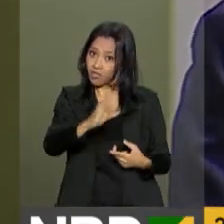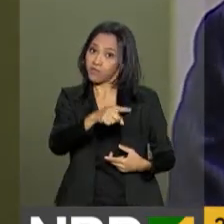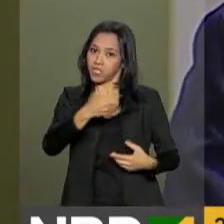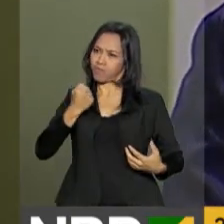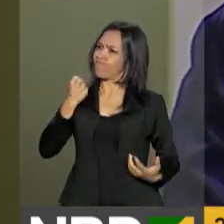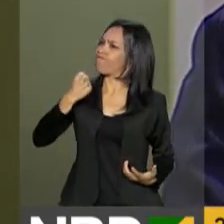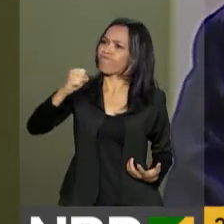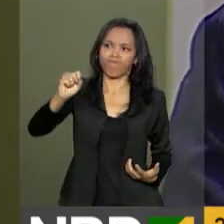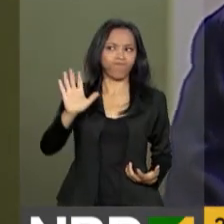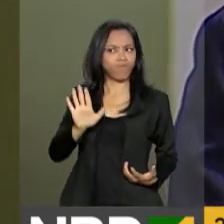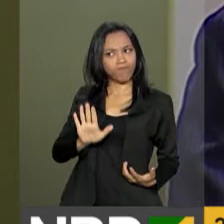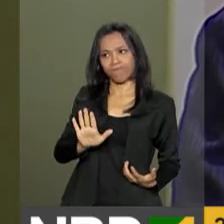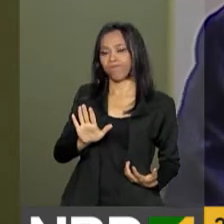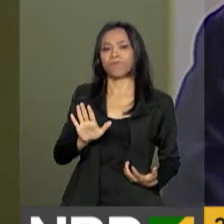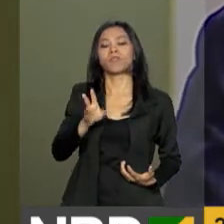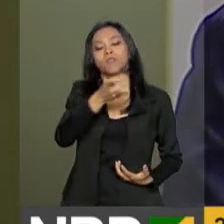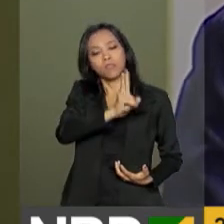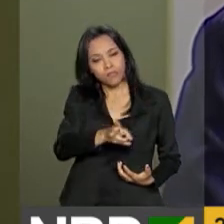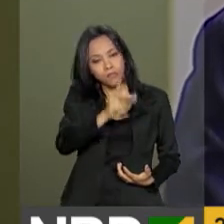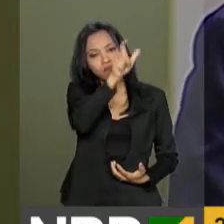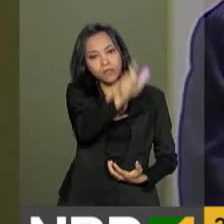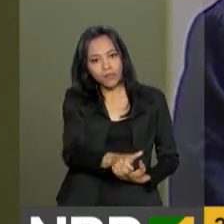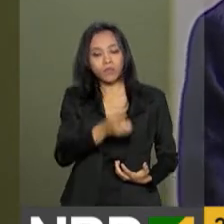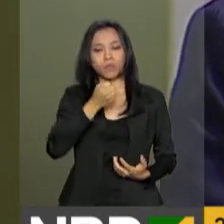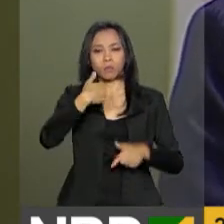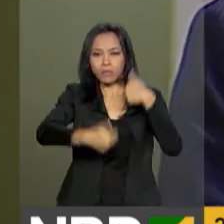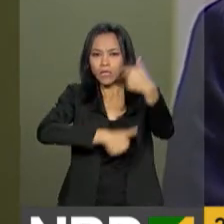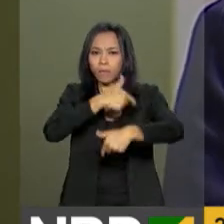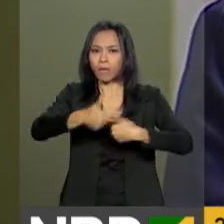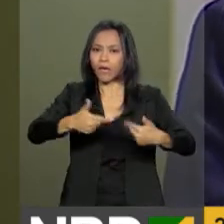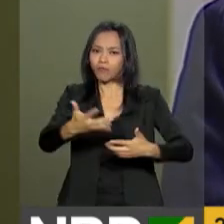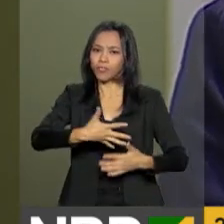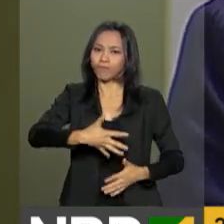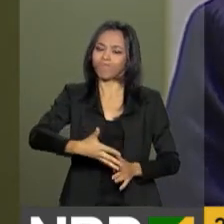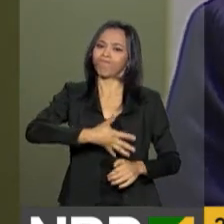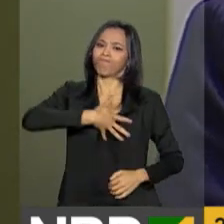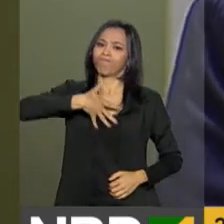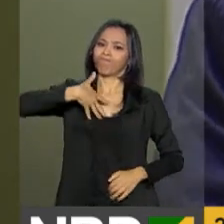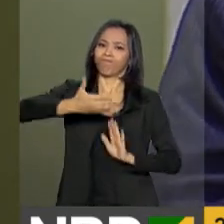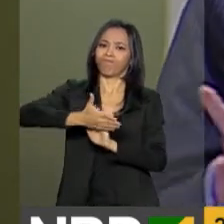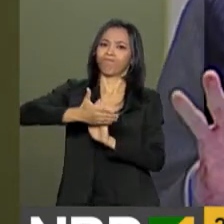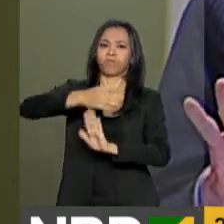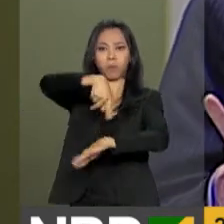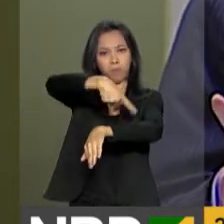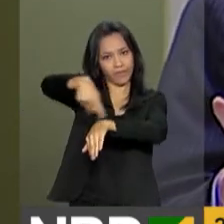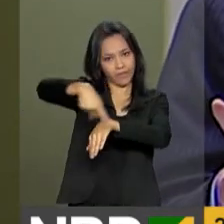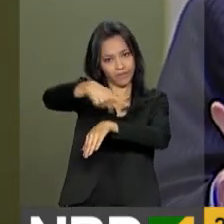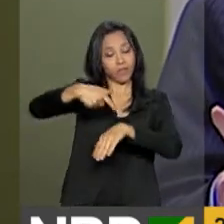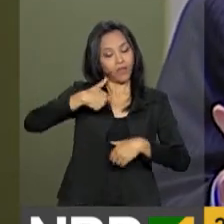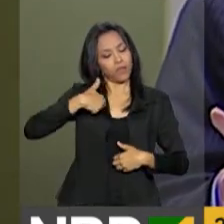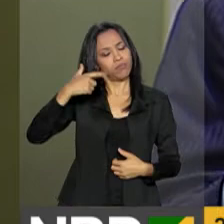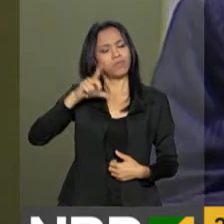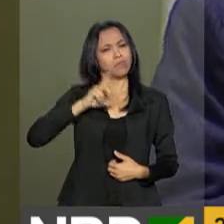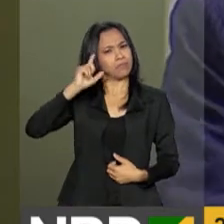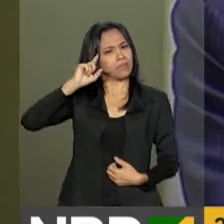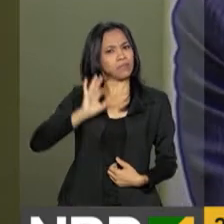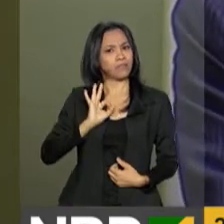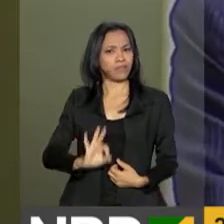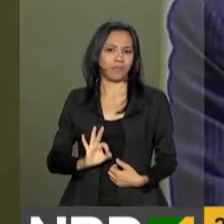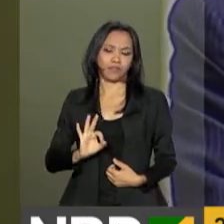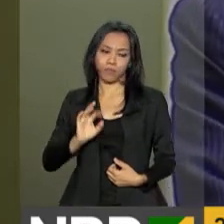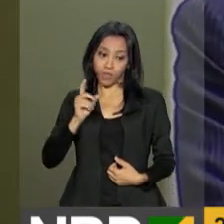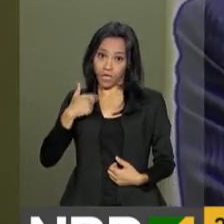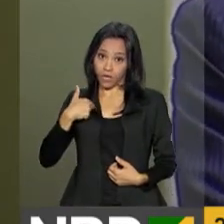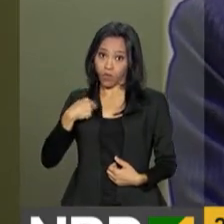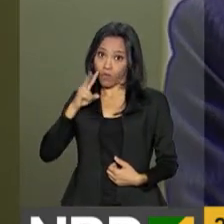é sempre exercitaram um trabalho de engrandecimento do nosso país eu tenho absoluta convicção pelo que ouvi